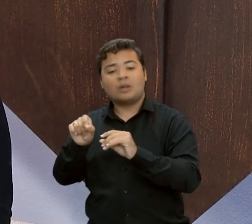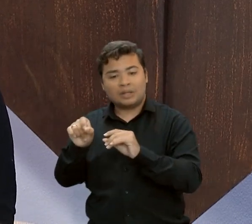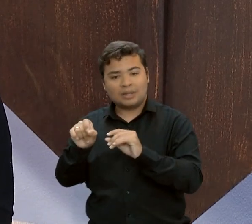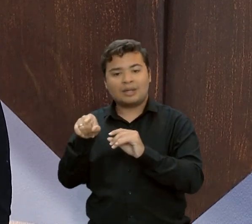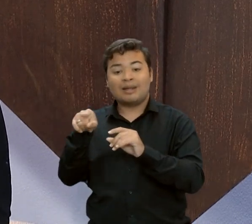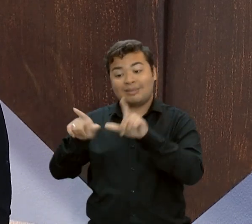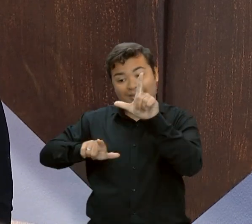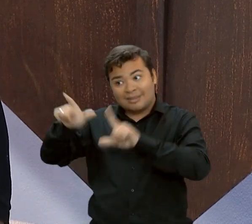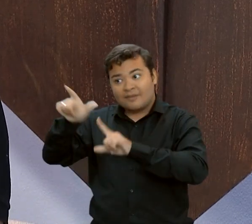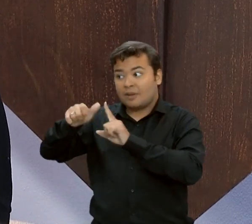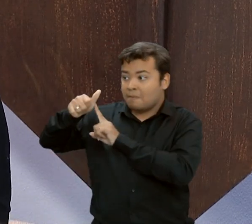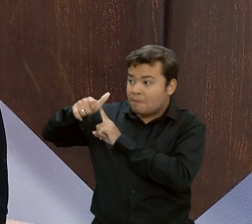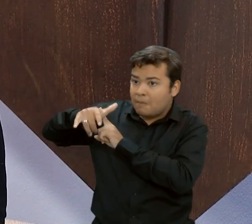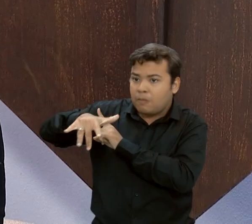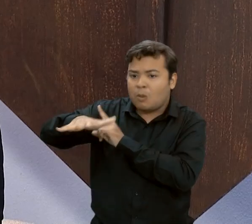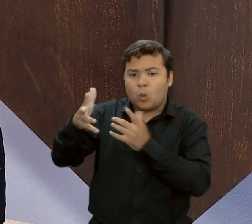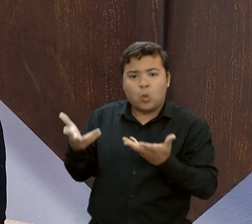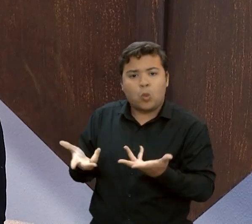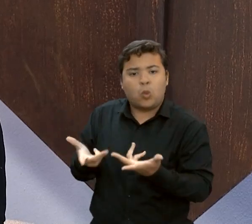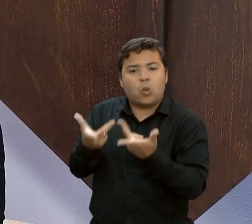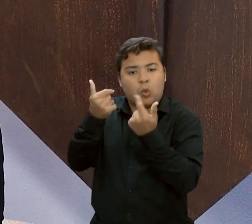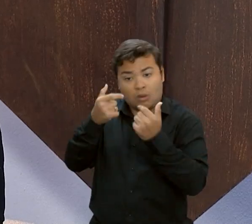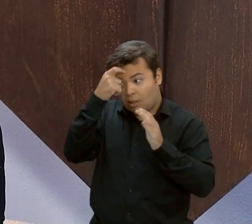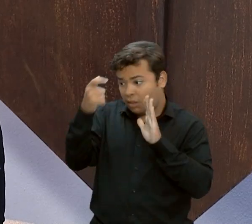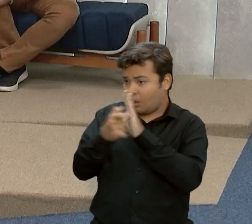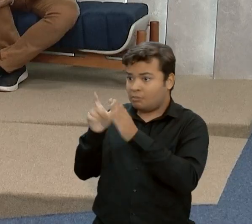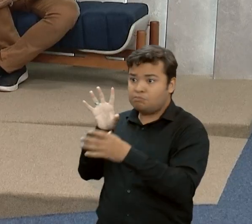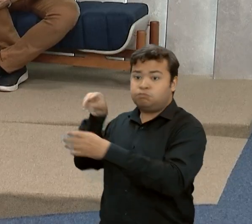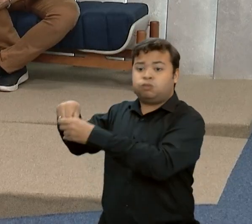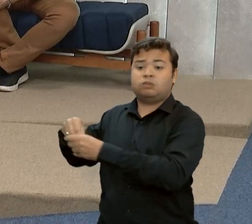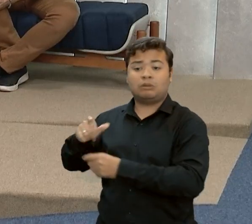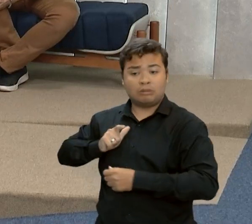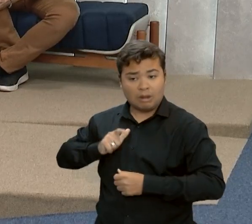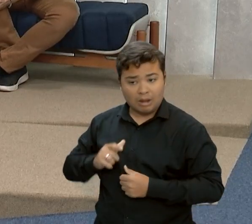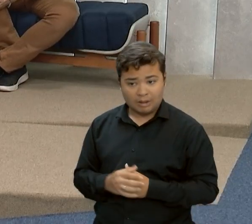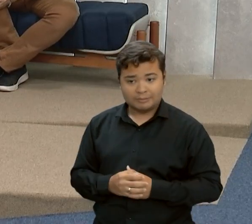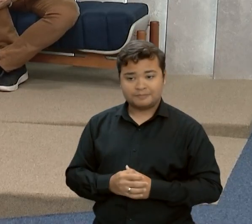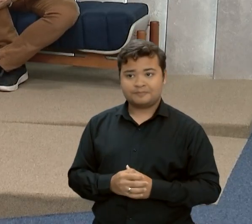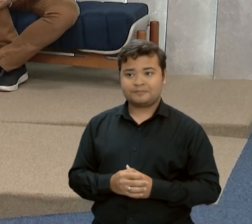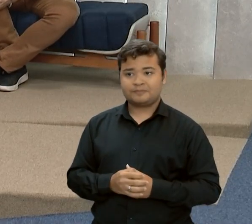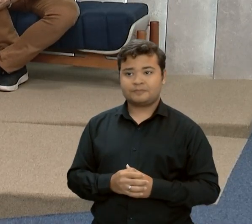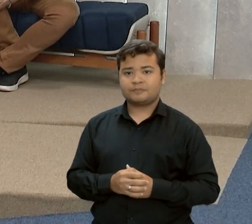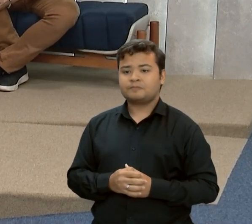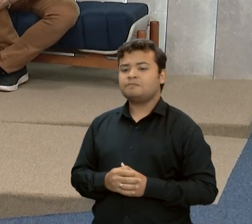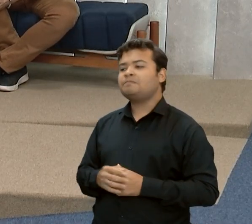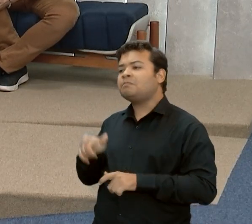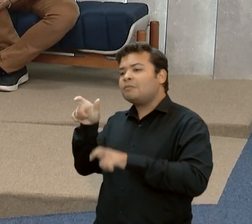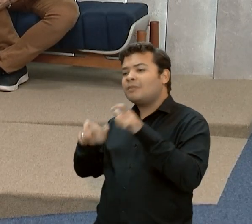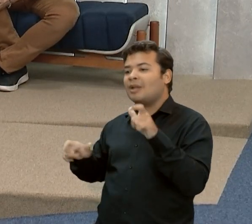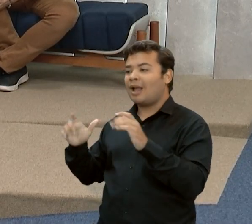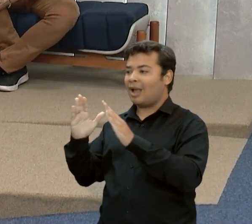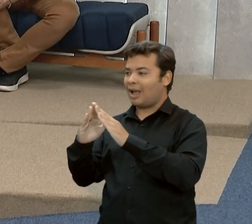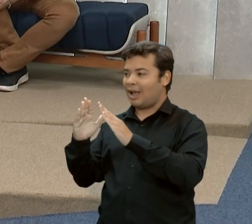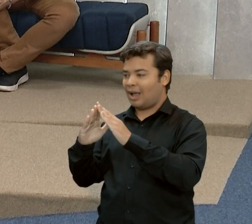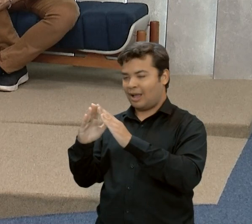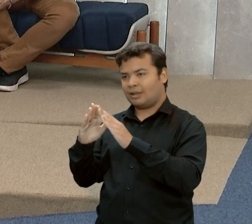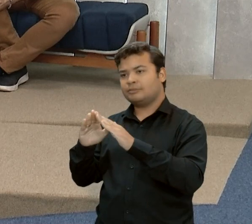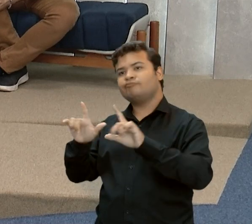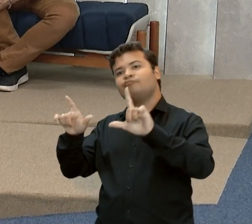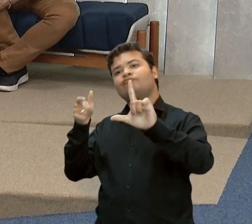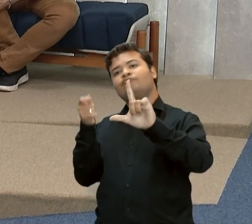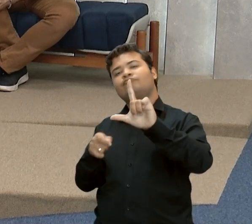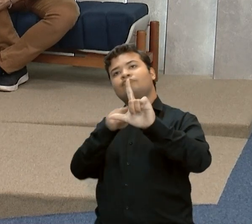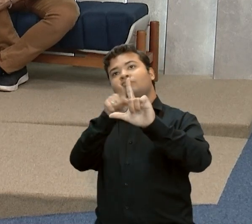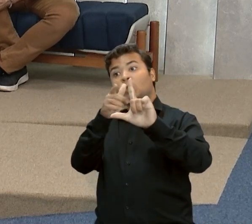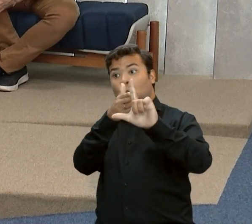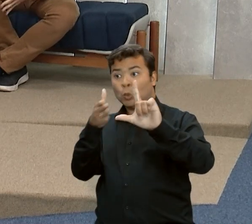para, né? É uma constante evolução nesse processo. E para chegar com a qualidade que chega na casa do telespectador, comentar sobre essa cobertura